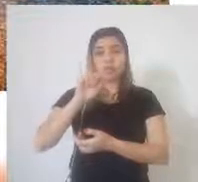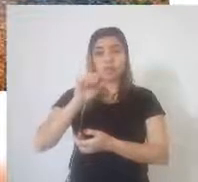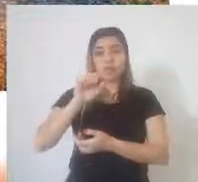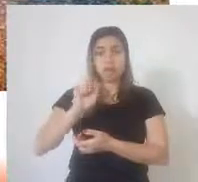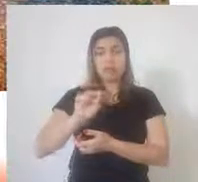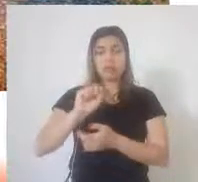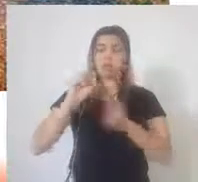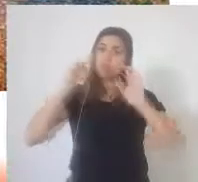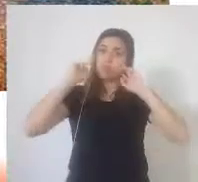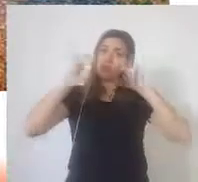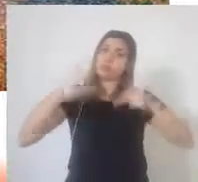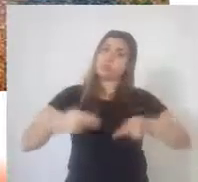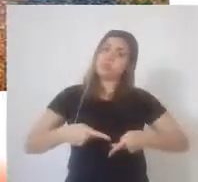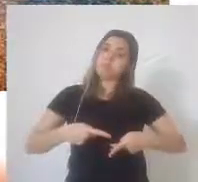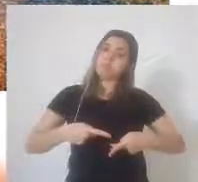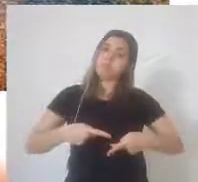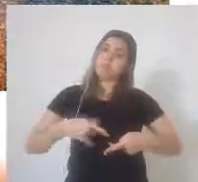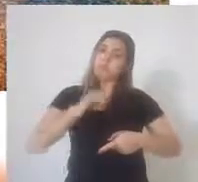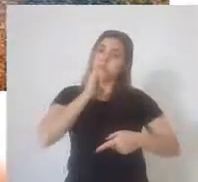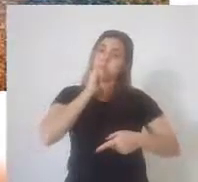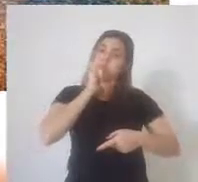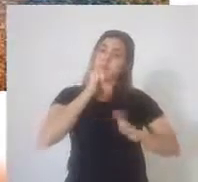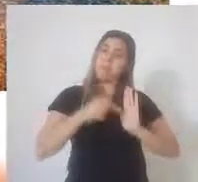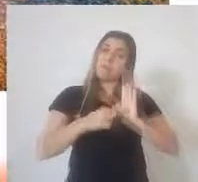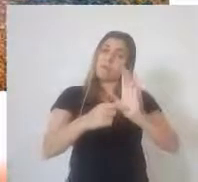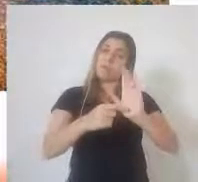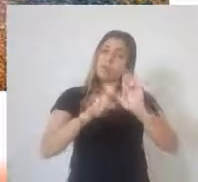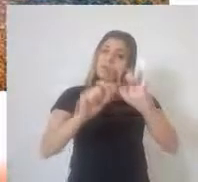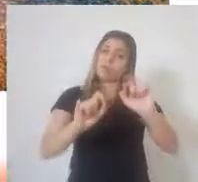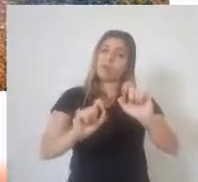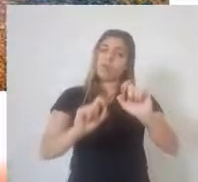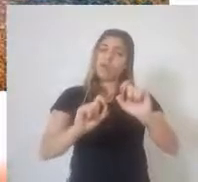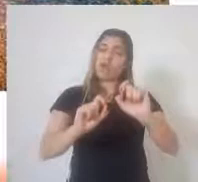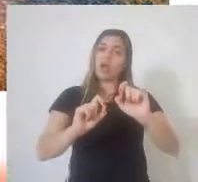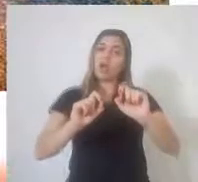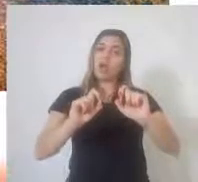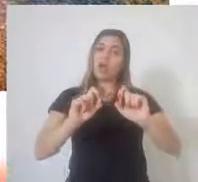ser humano. E aí ocasionando